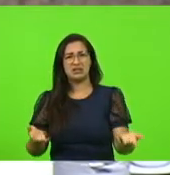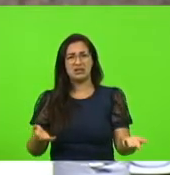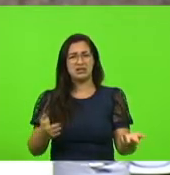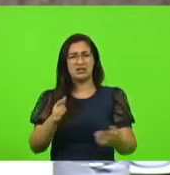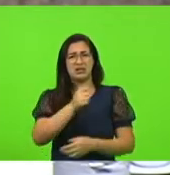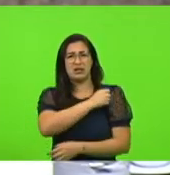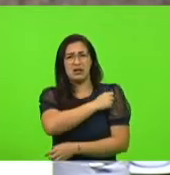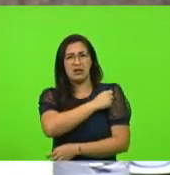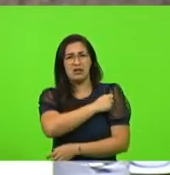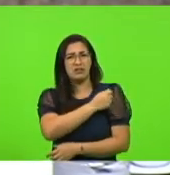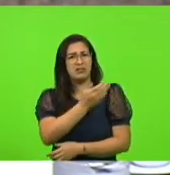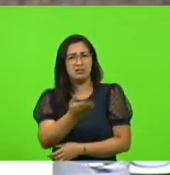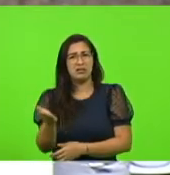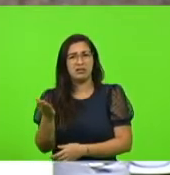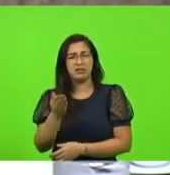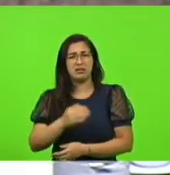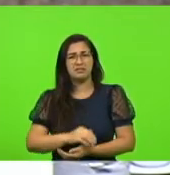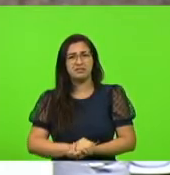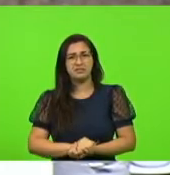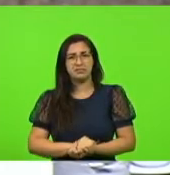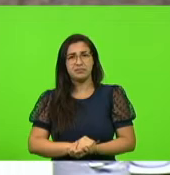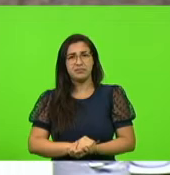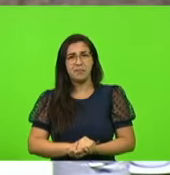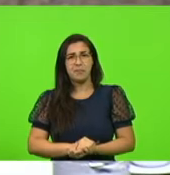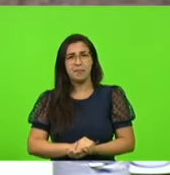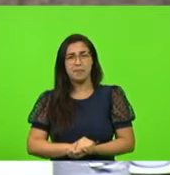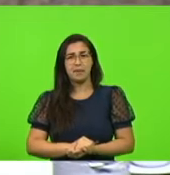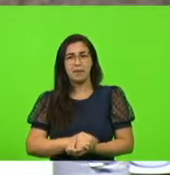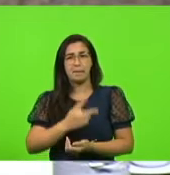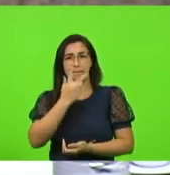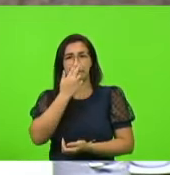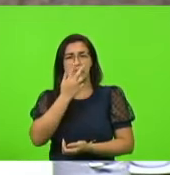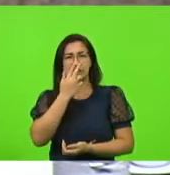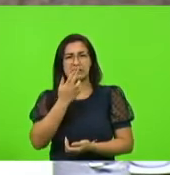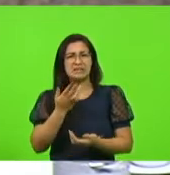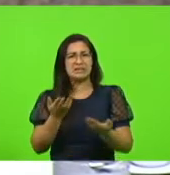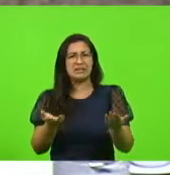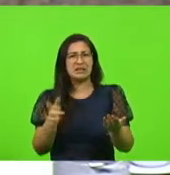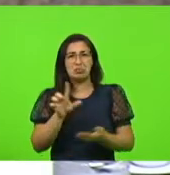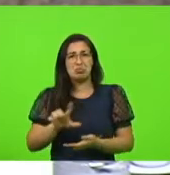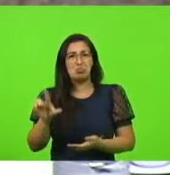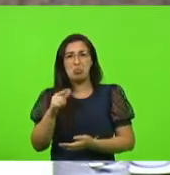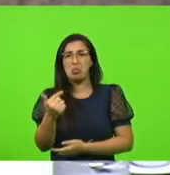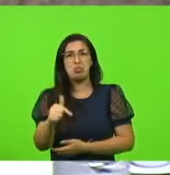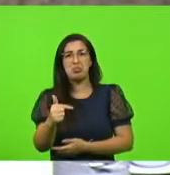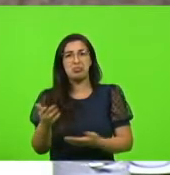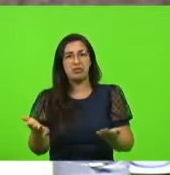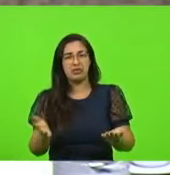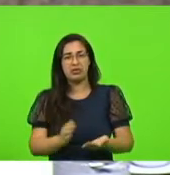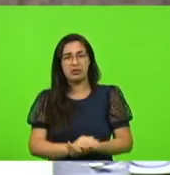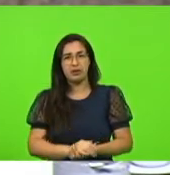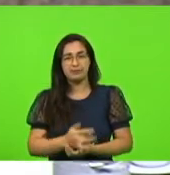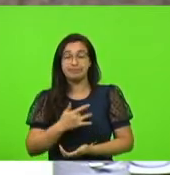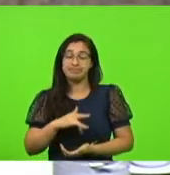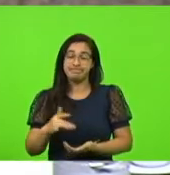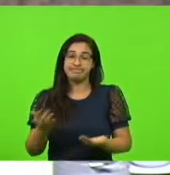aí. Nem um pouquinho de noção, de lógica, a professora não consegue ter. É